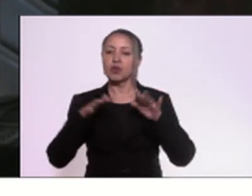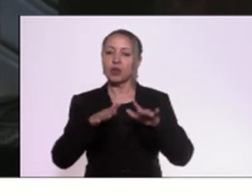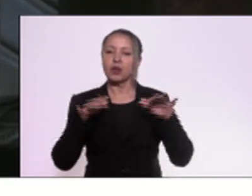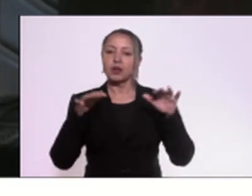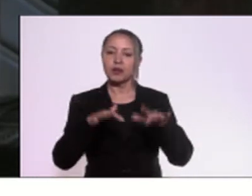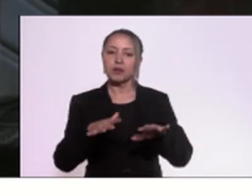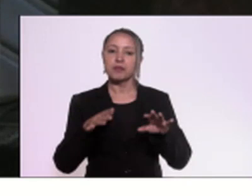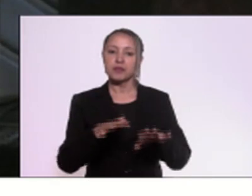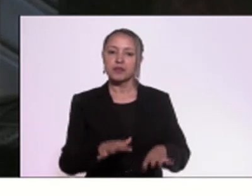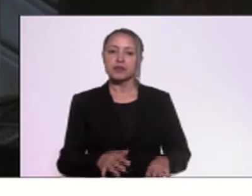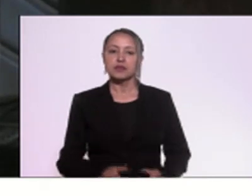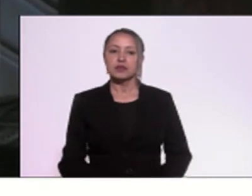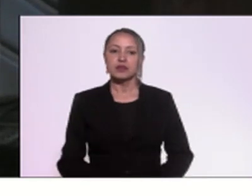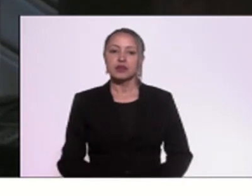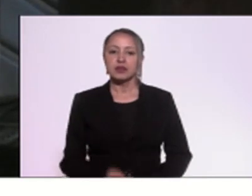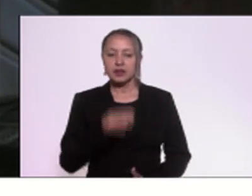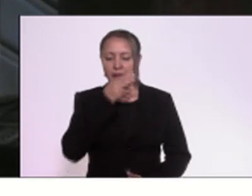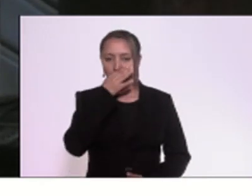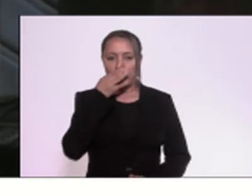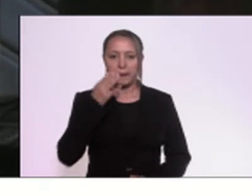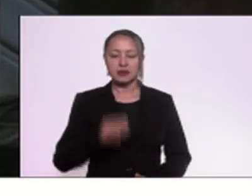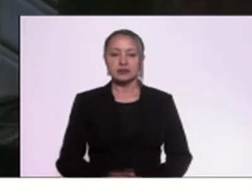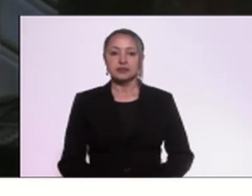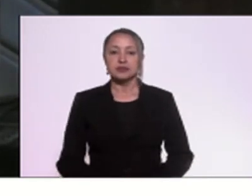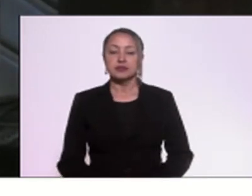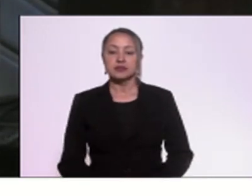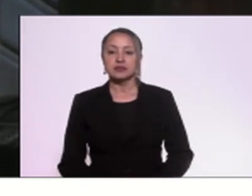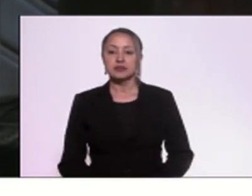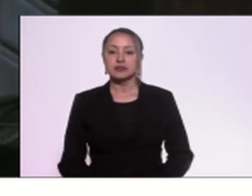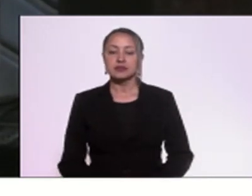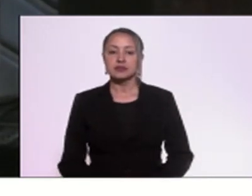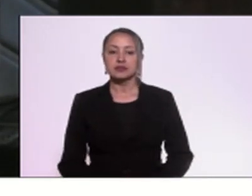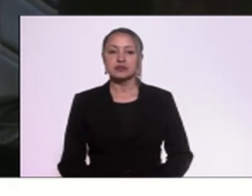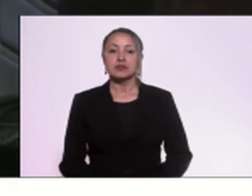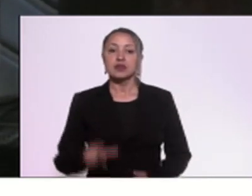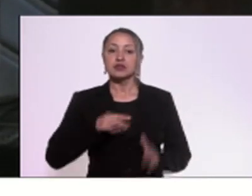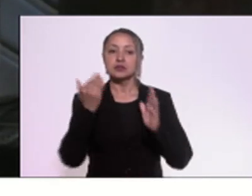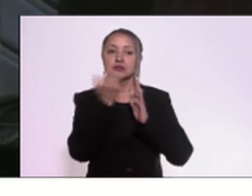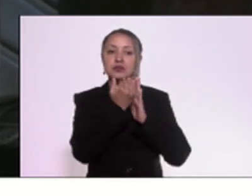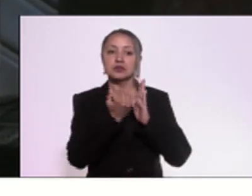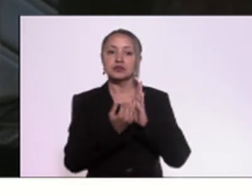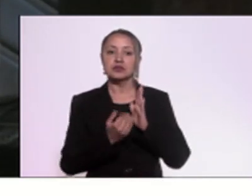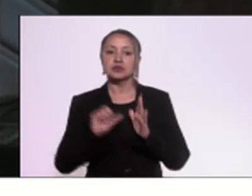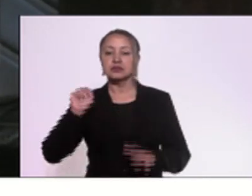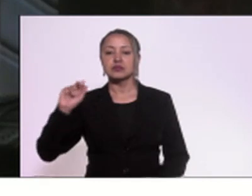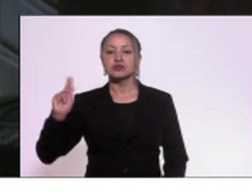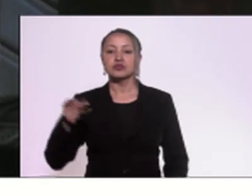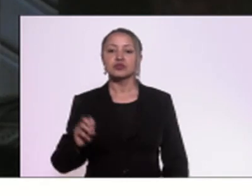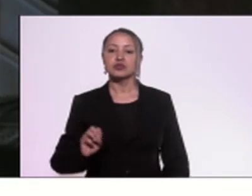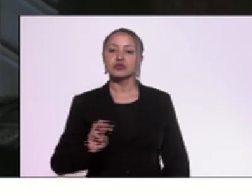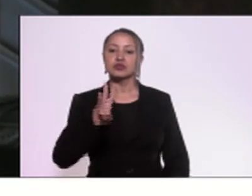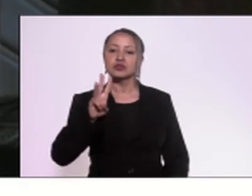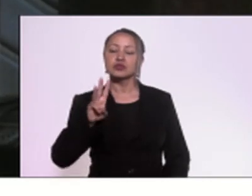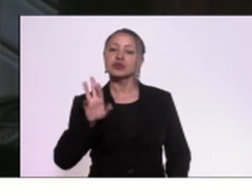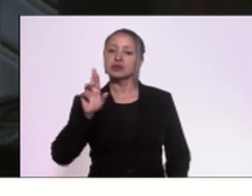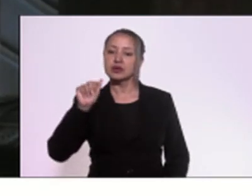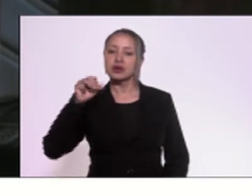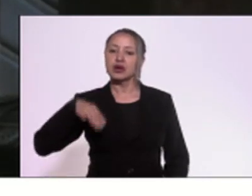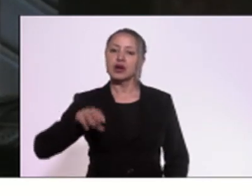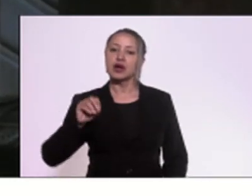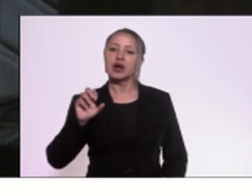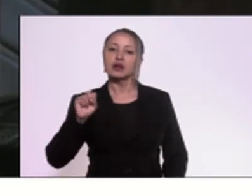países, historicamente, para todos os países do mundo. Se a gente parar e pensar aqui, a gente vai lembrar de